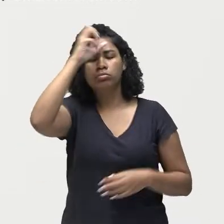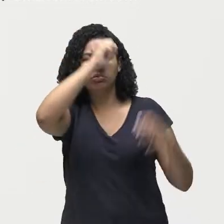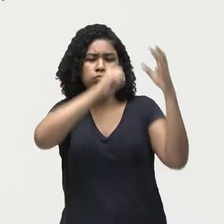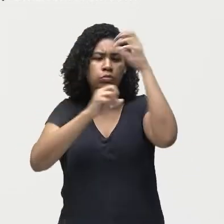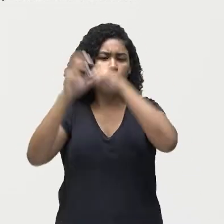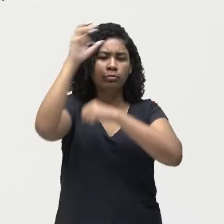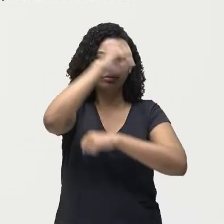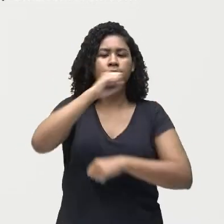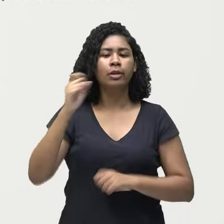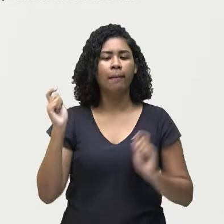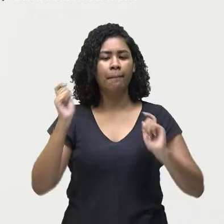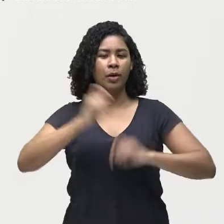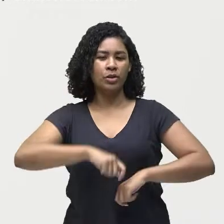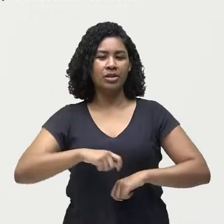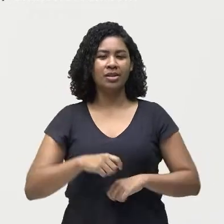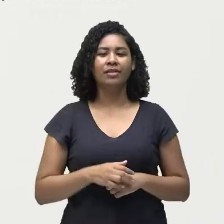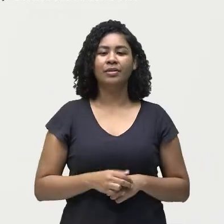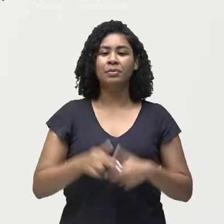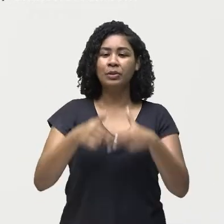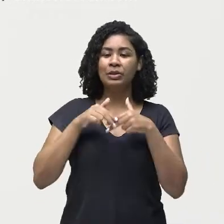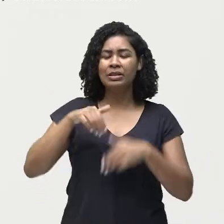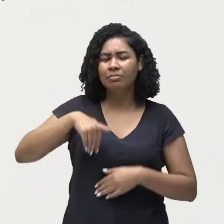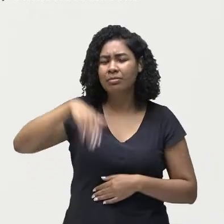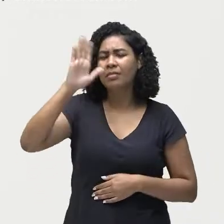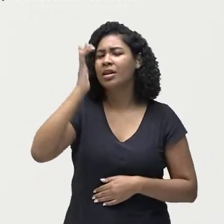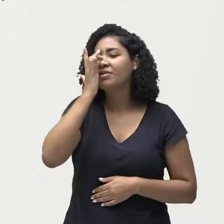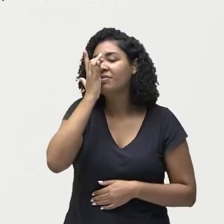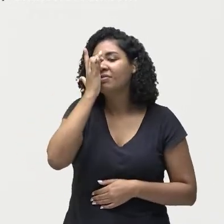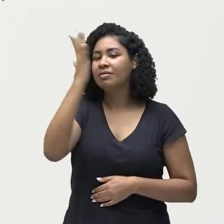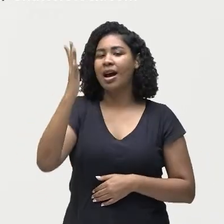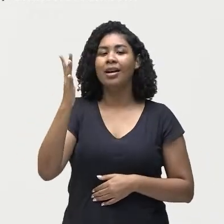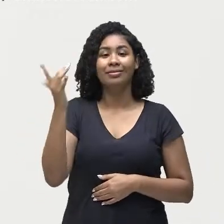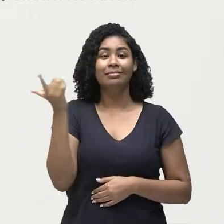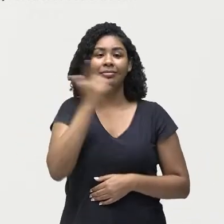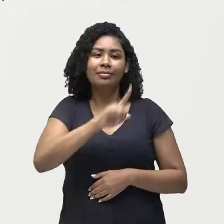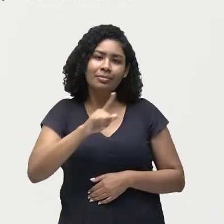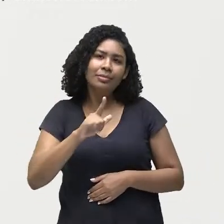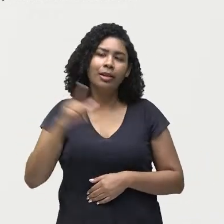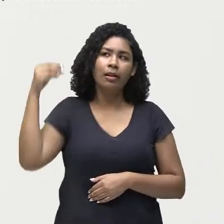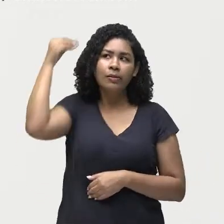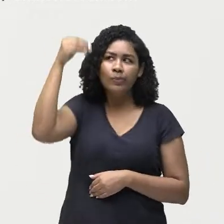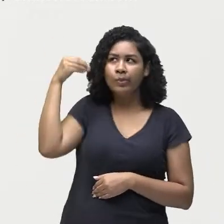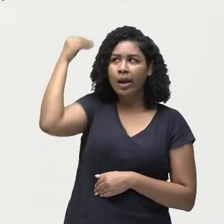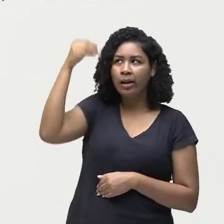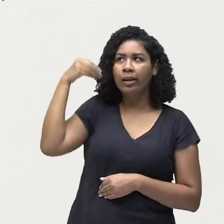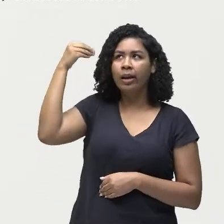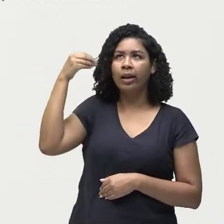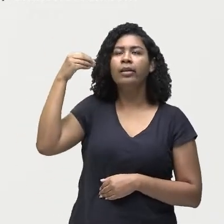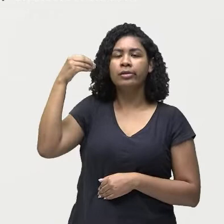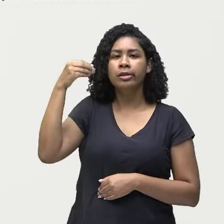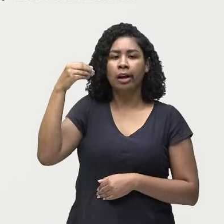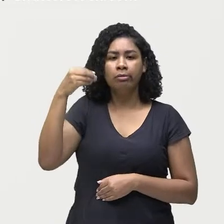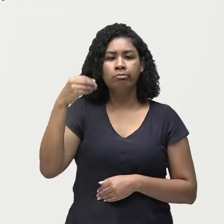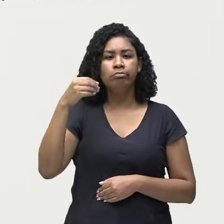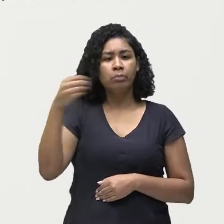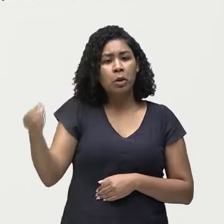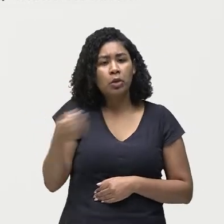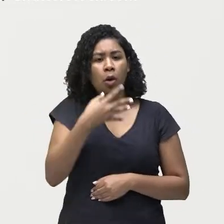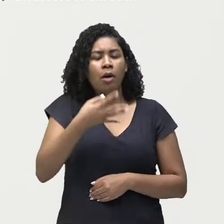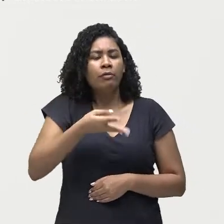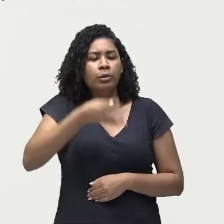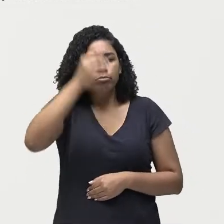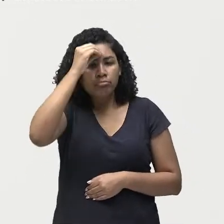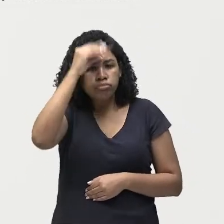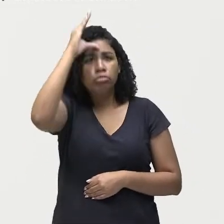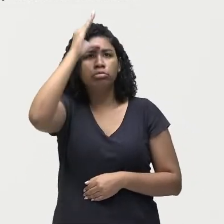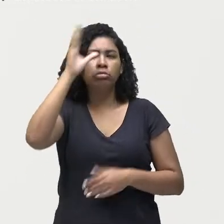e mais fácil vai ser para você juntar aqueles conhecimentos que você já tem com aqueles novos conhecimentos, né,